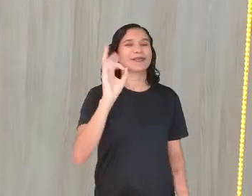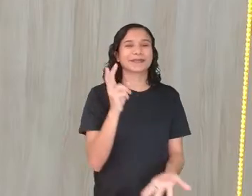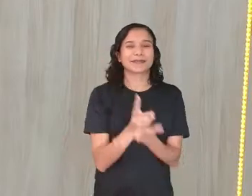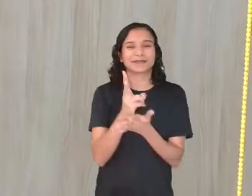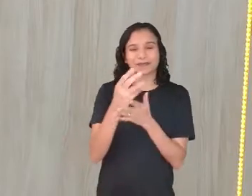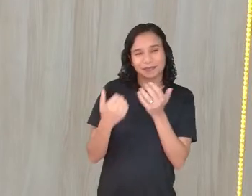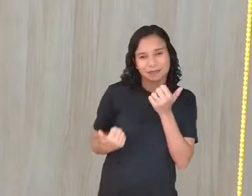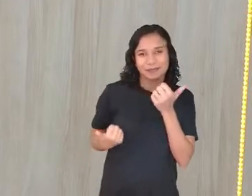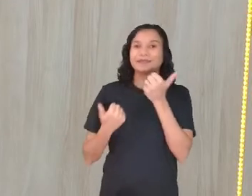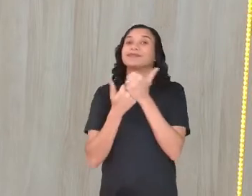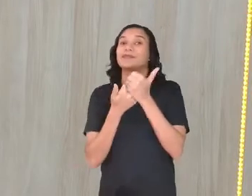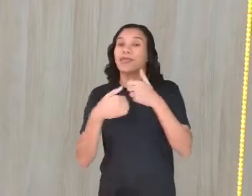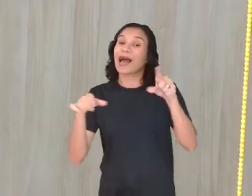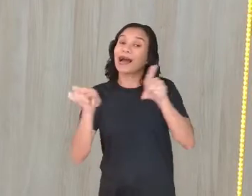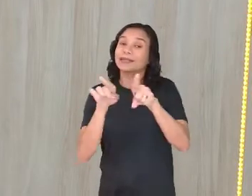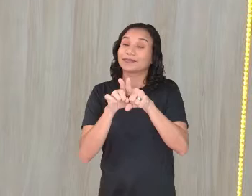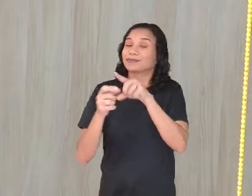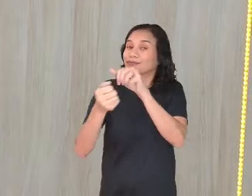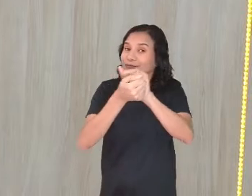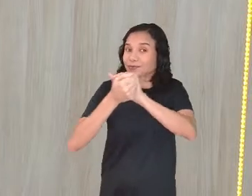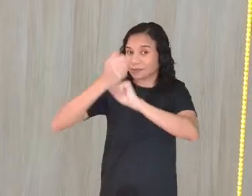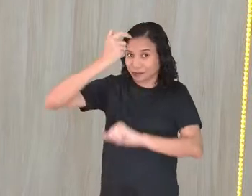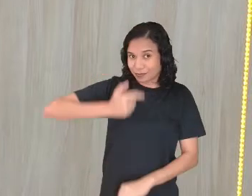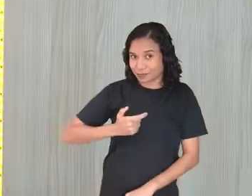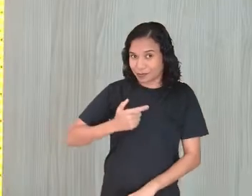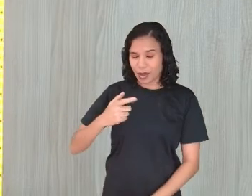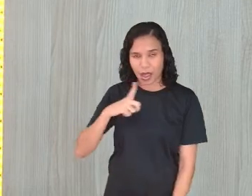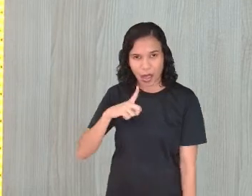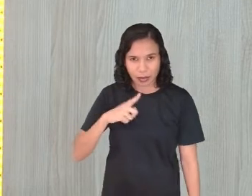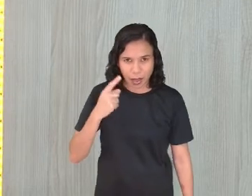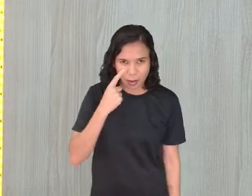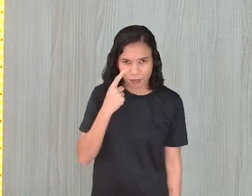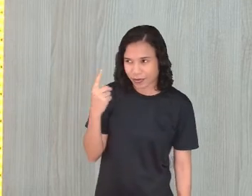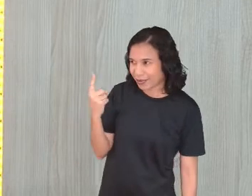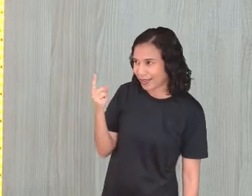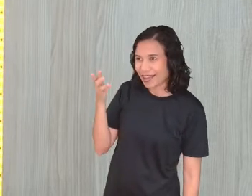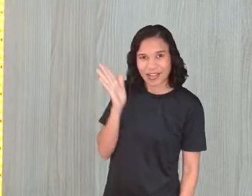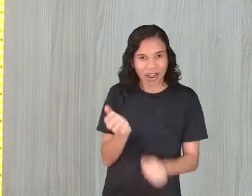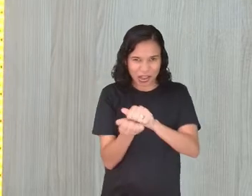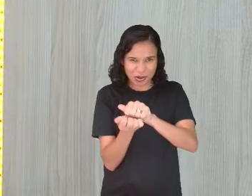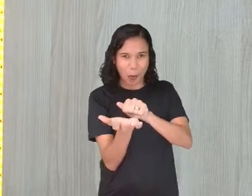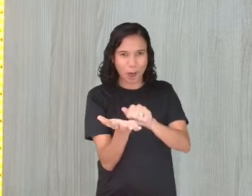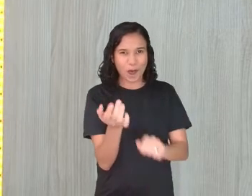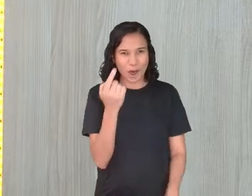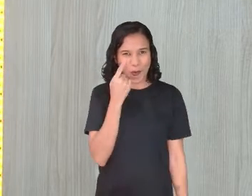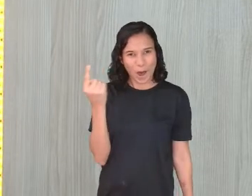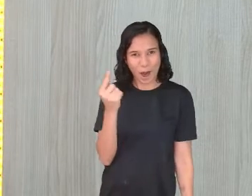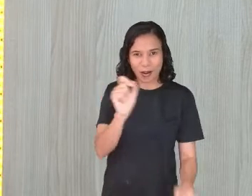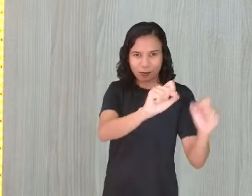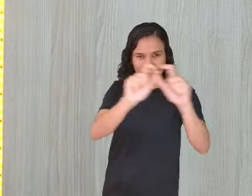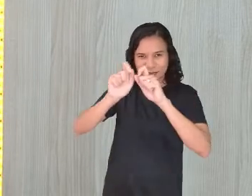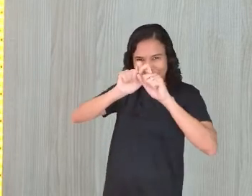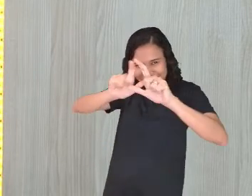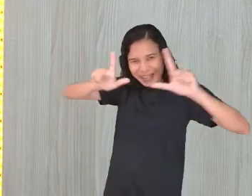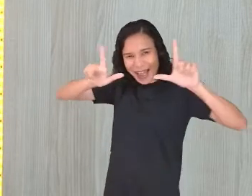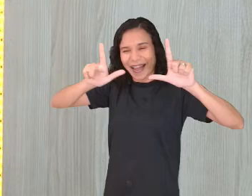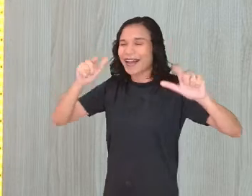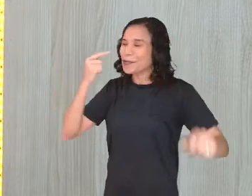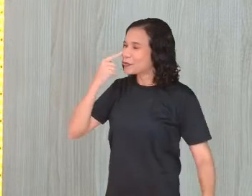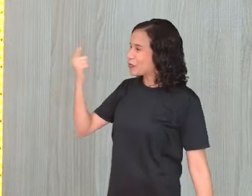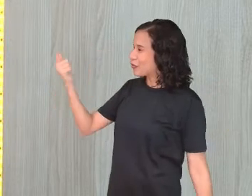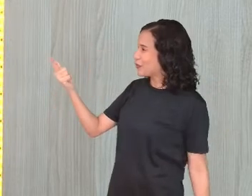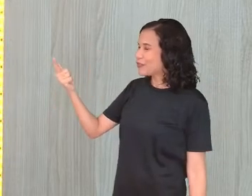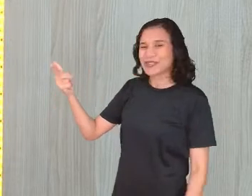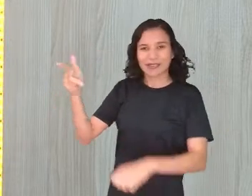dá apoio. E junto comigo, olha só quem tá, já deu um spoiler, olha só, dá o close aí nele. Eita, close,